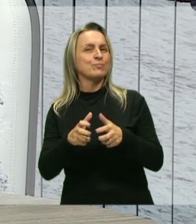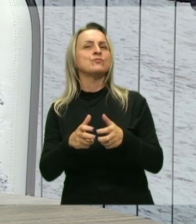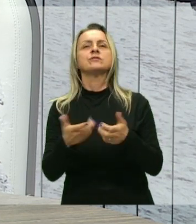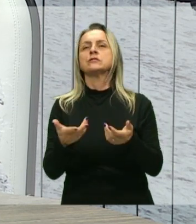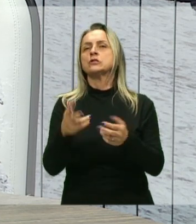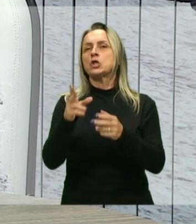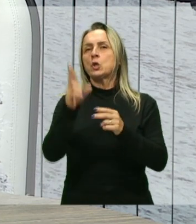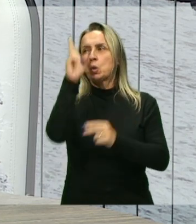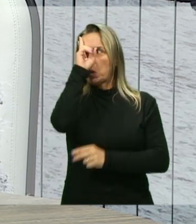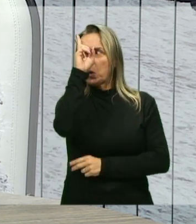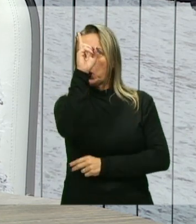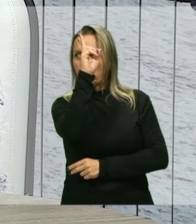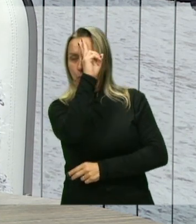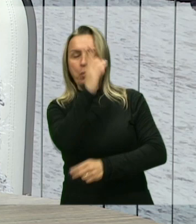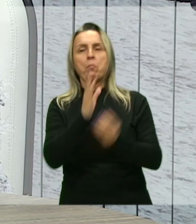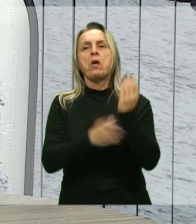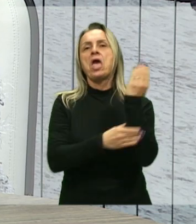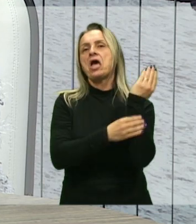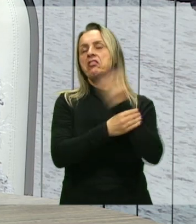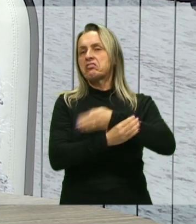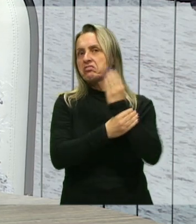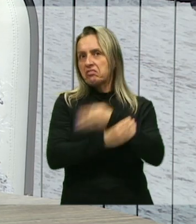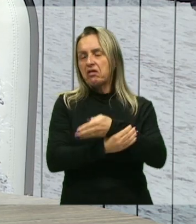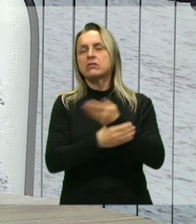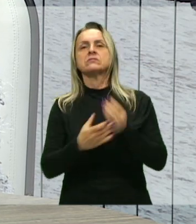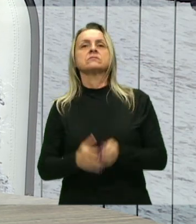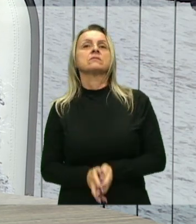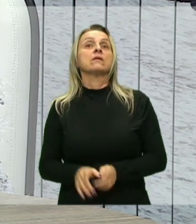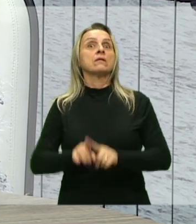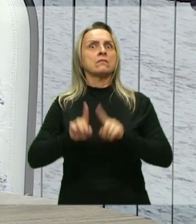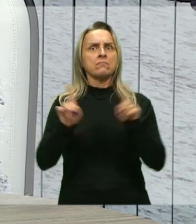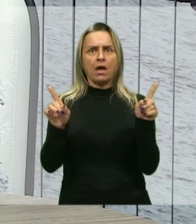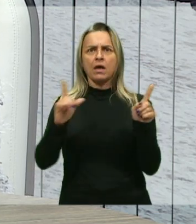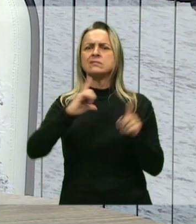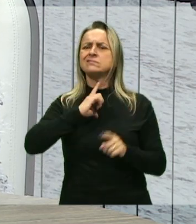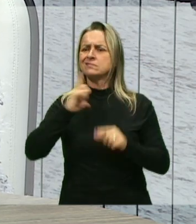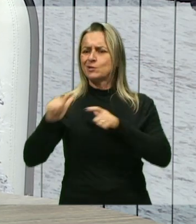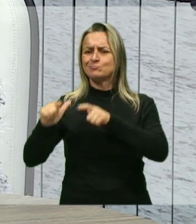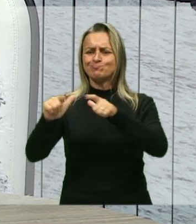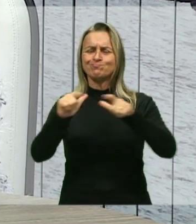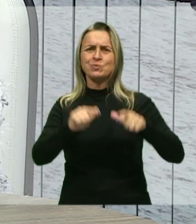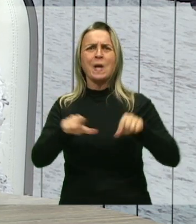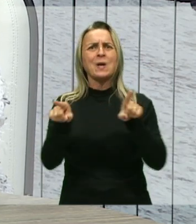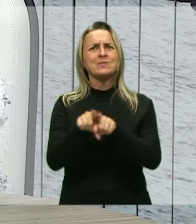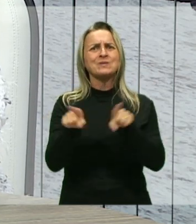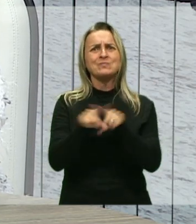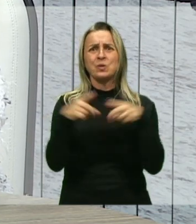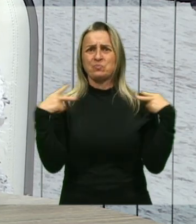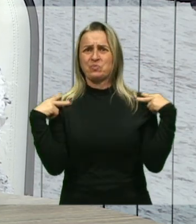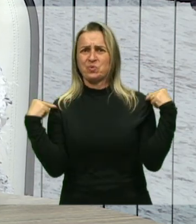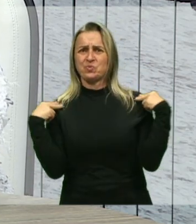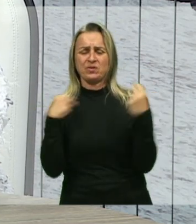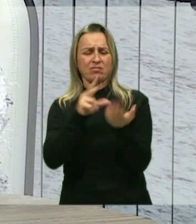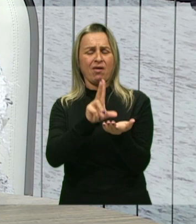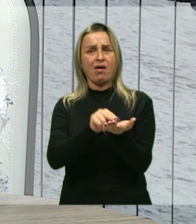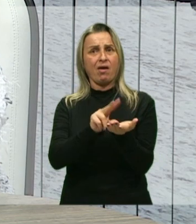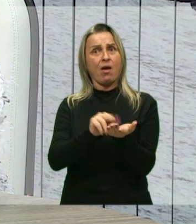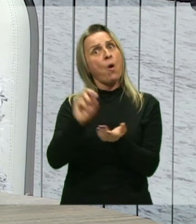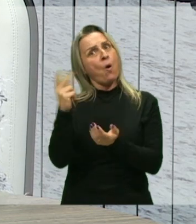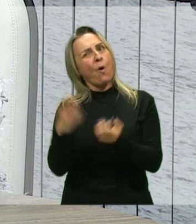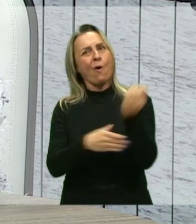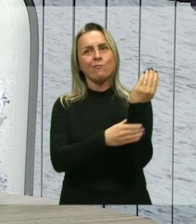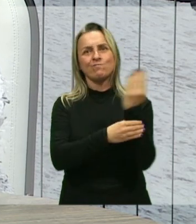Uber. Entretanto, muitos locais de comércio e também motoristas de carros por aplicativos ou de táxis